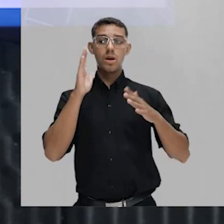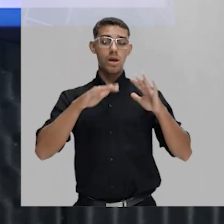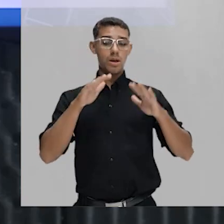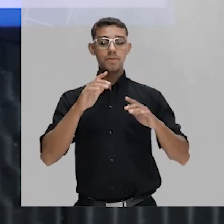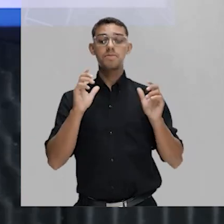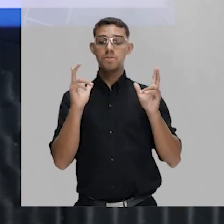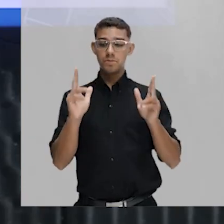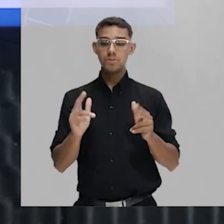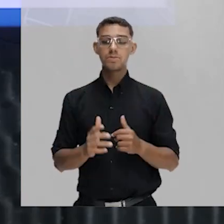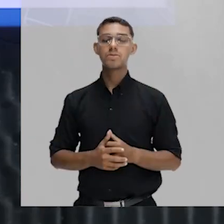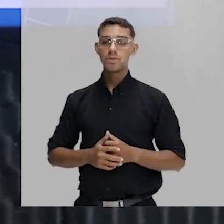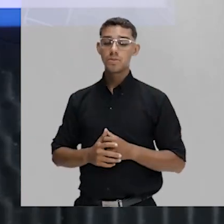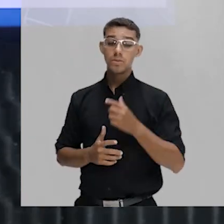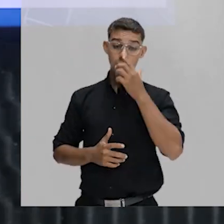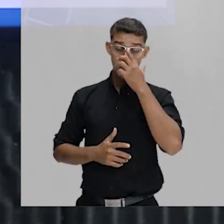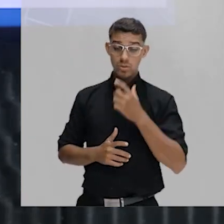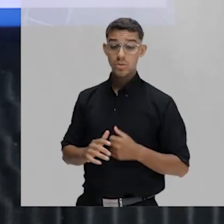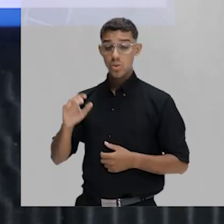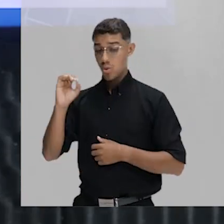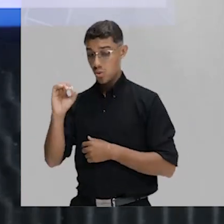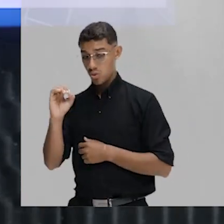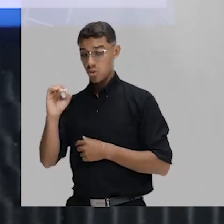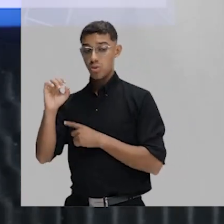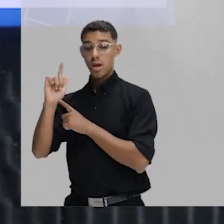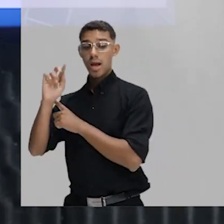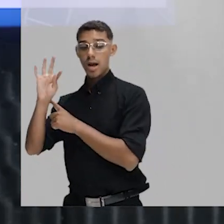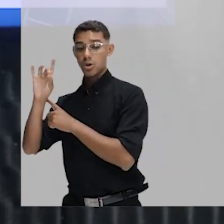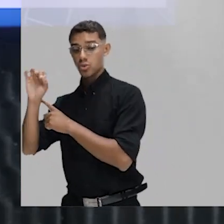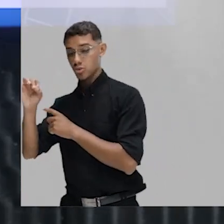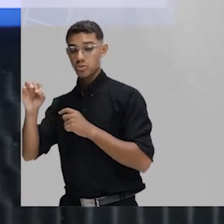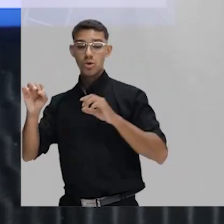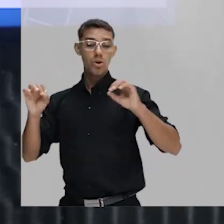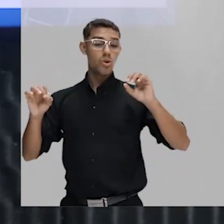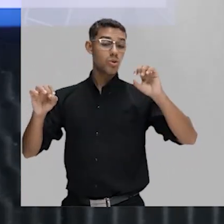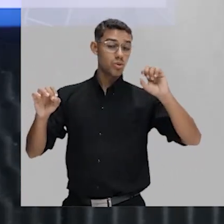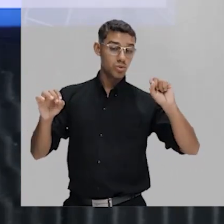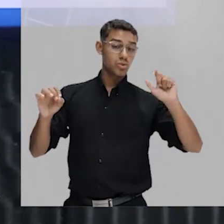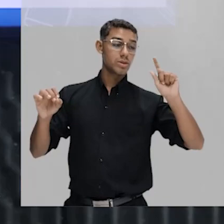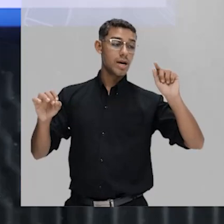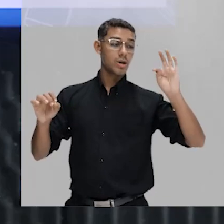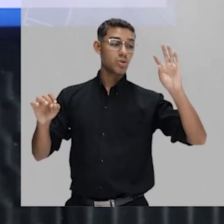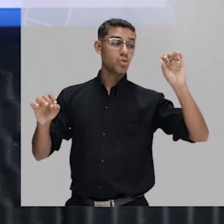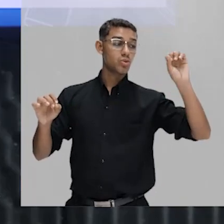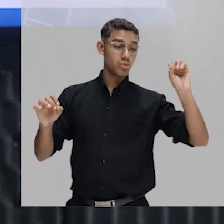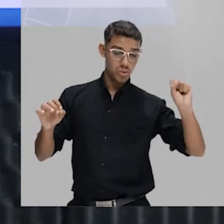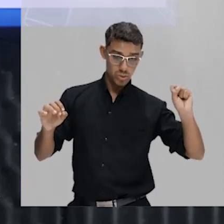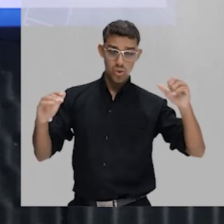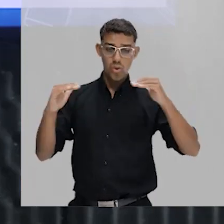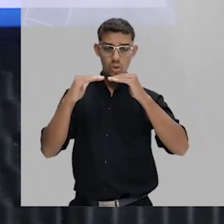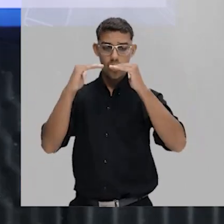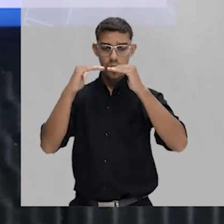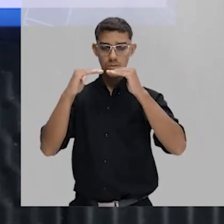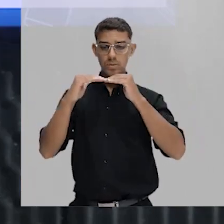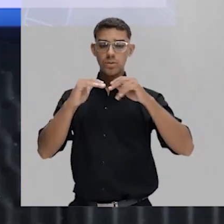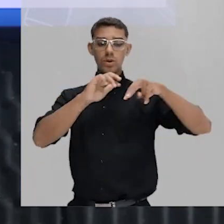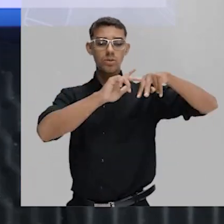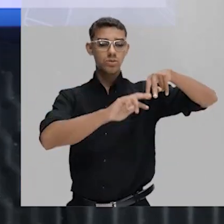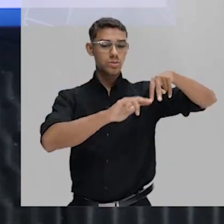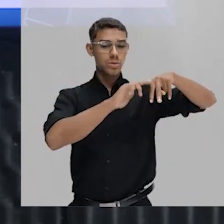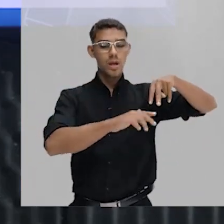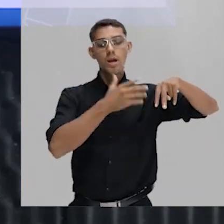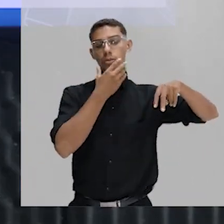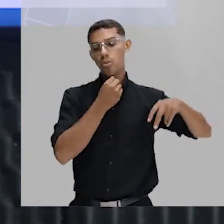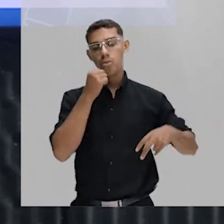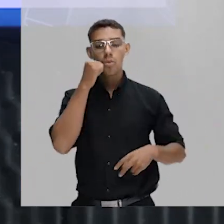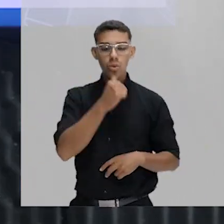forma também. O garoto, os garotos. A menina, as meninas. Um mês, uns meses.